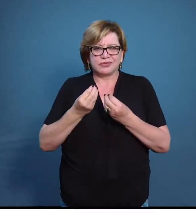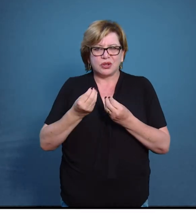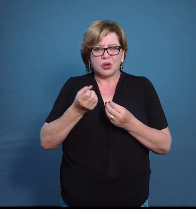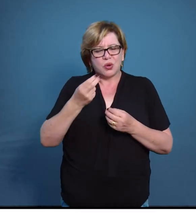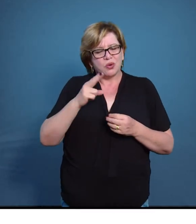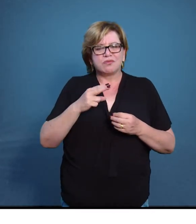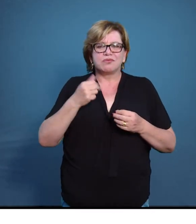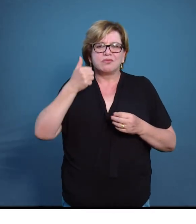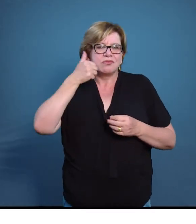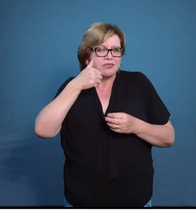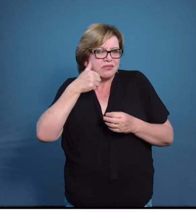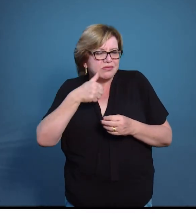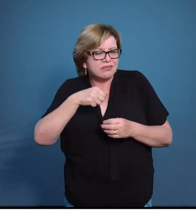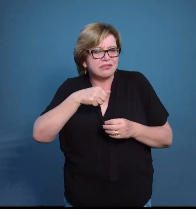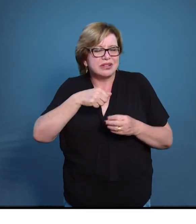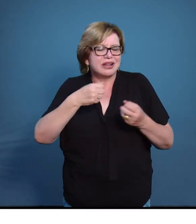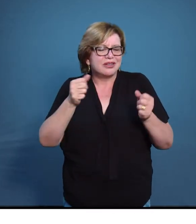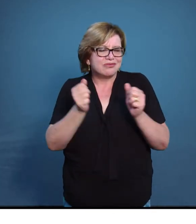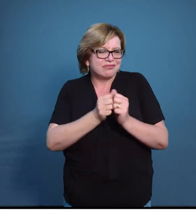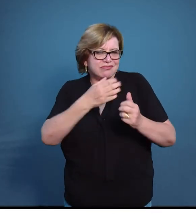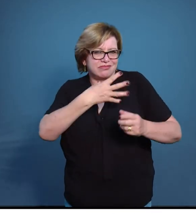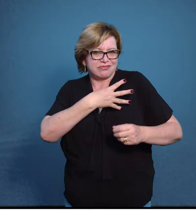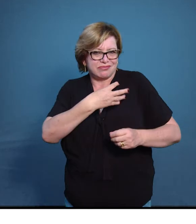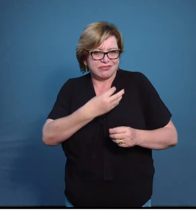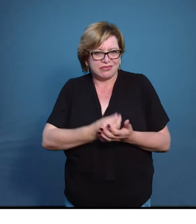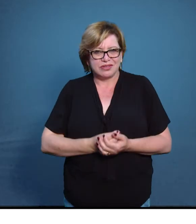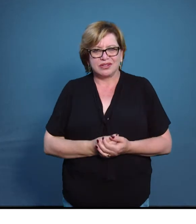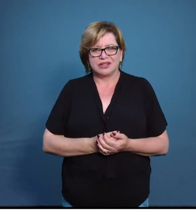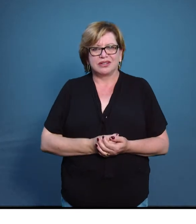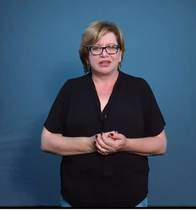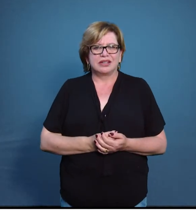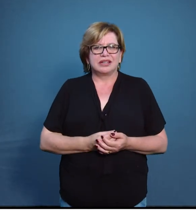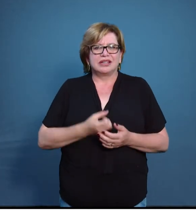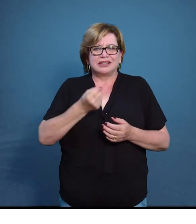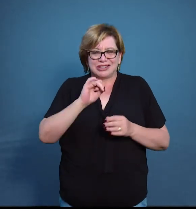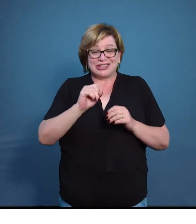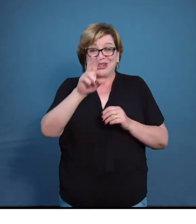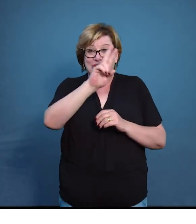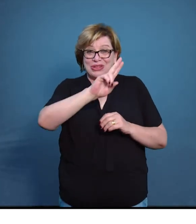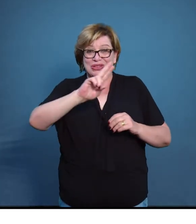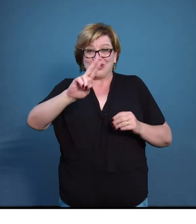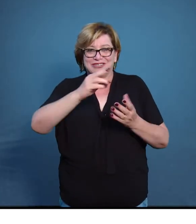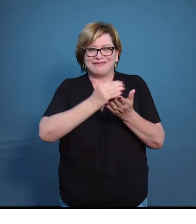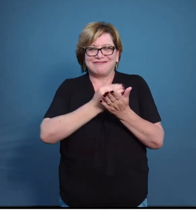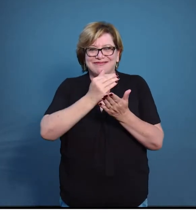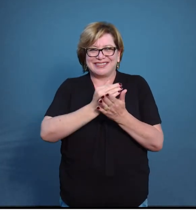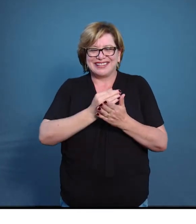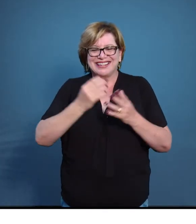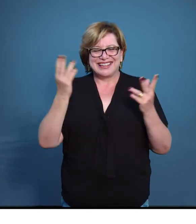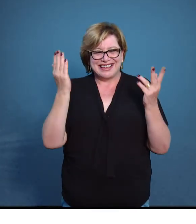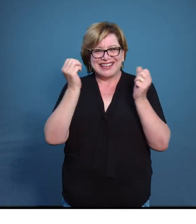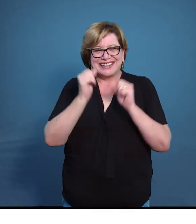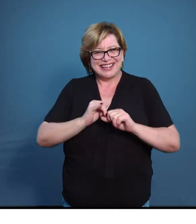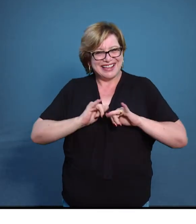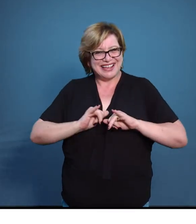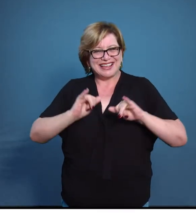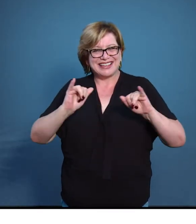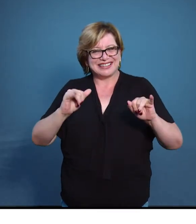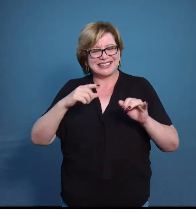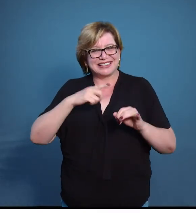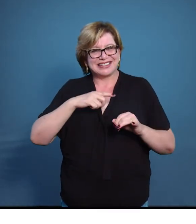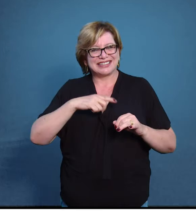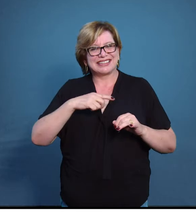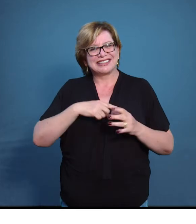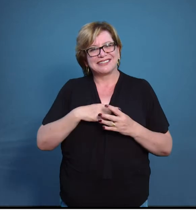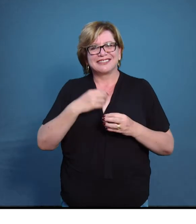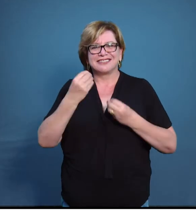gente partisse do título, como a gente fez da obra do Hopper, a gente ia trazer muitos elementos para ela que